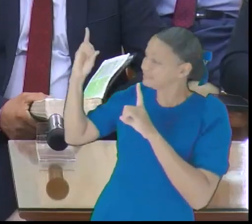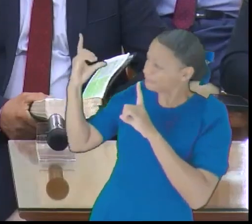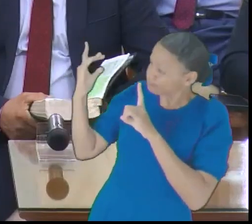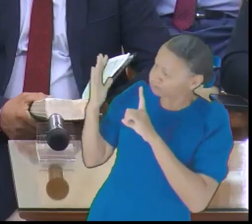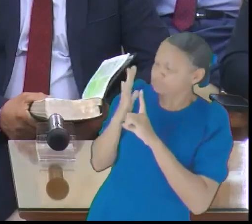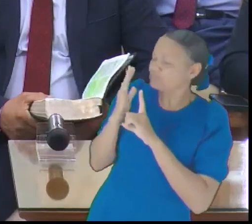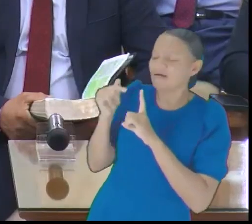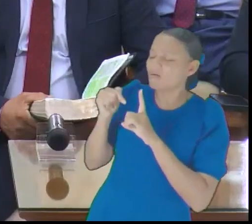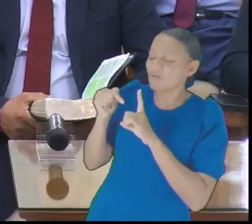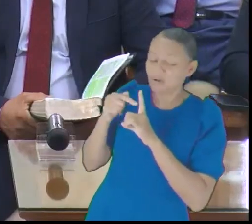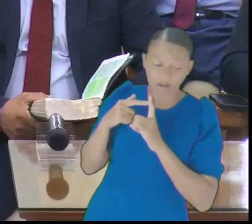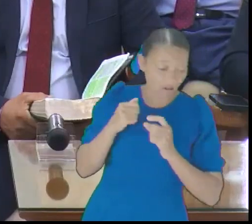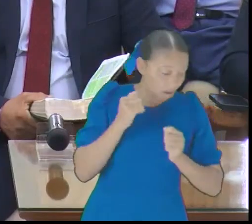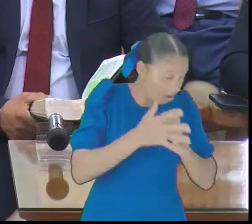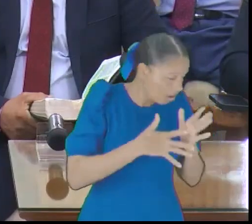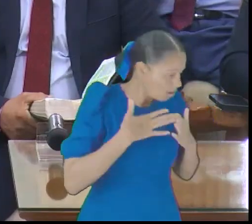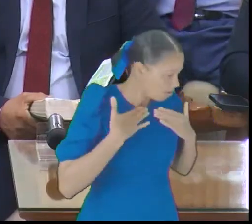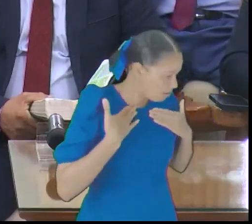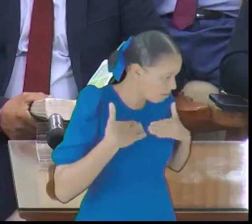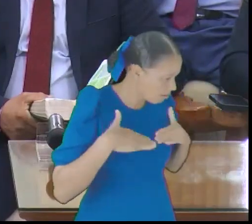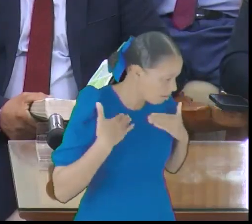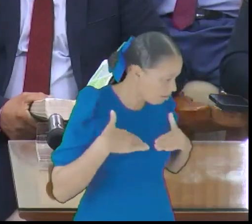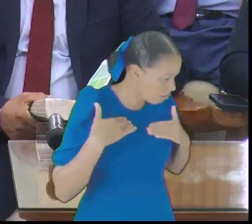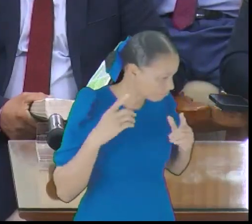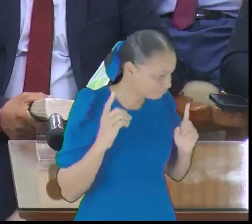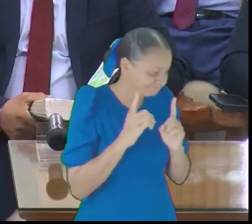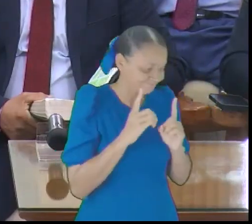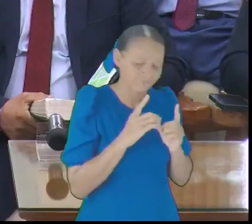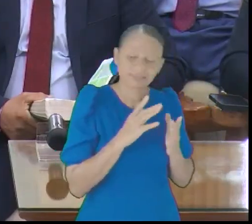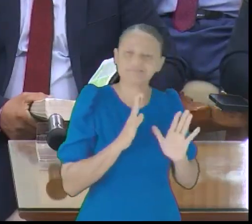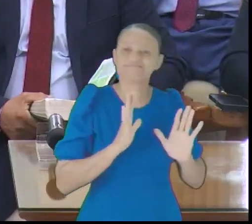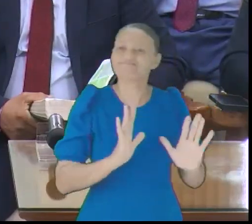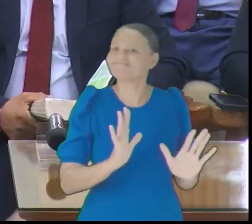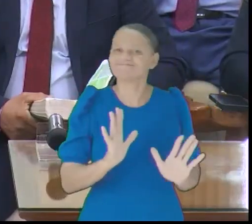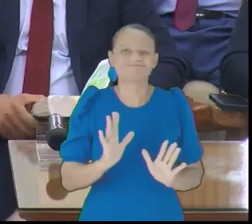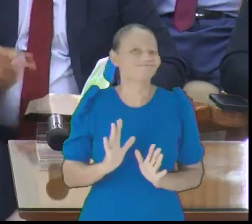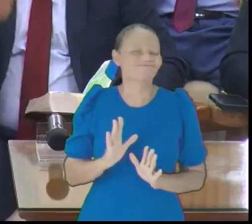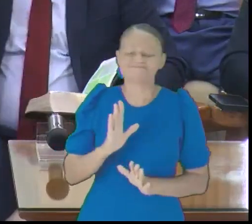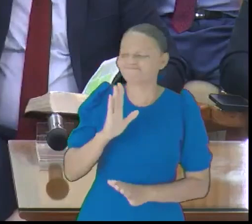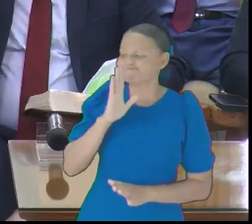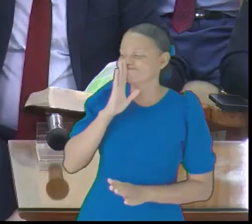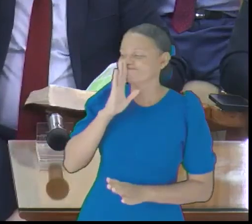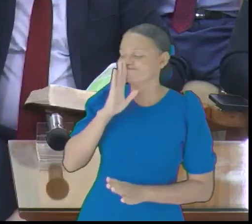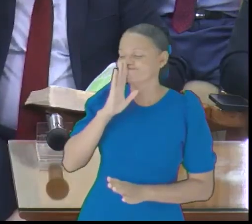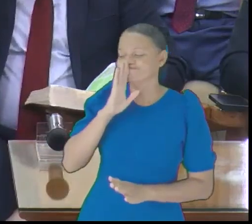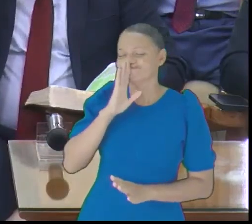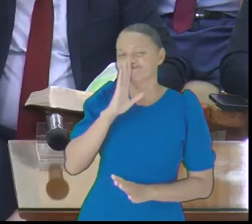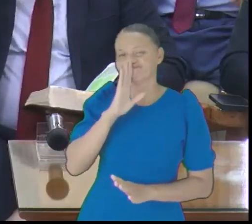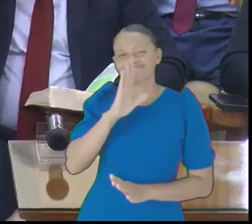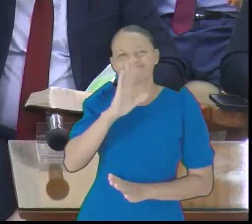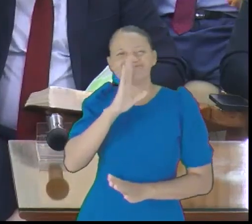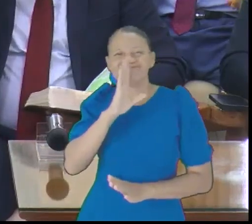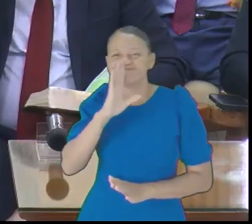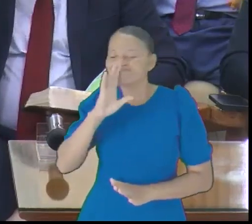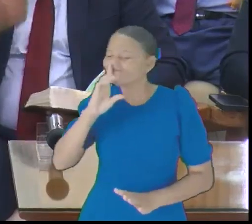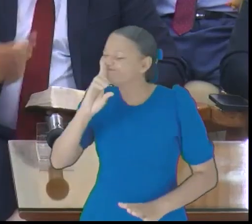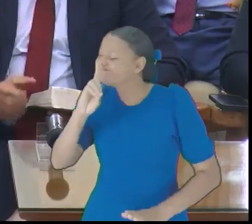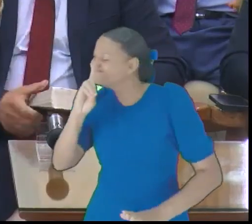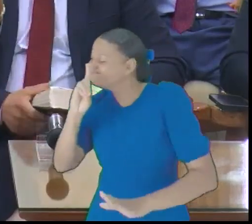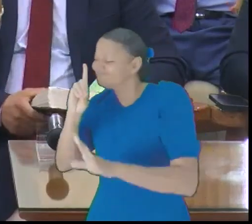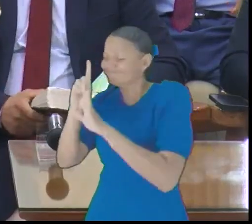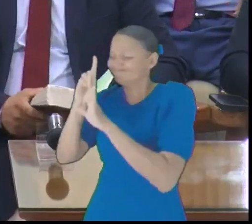pelo menos, calma, eu estou aqui. Mas nem isso ele fala, ele simplesmente se aquieta, ele simplesmente